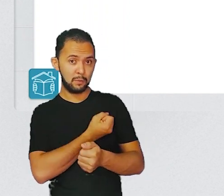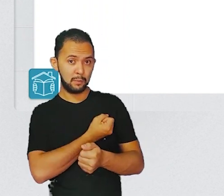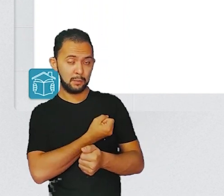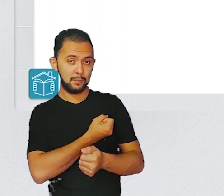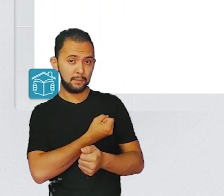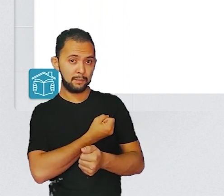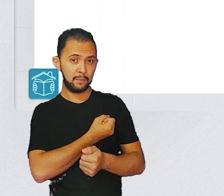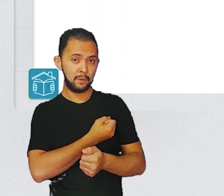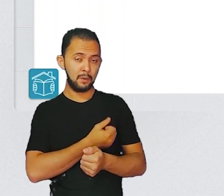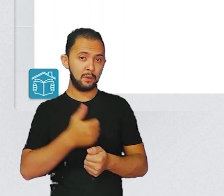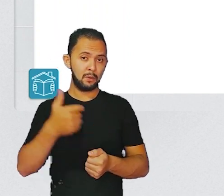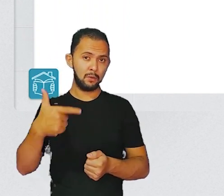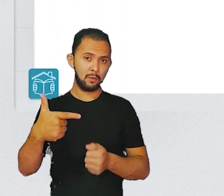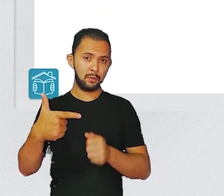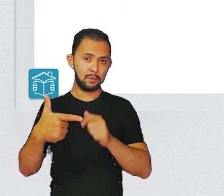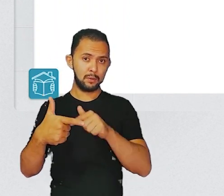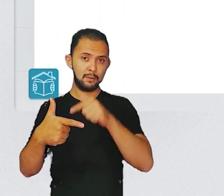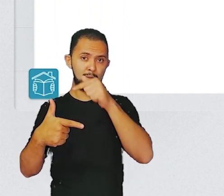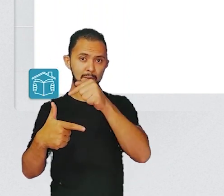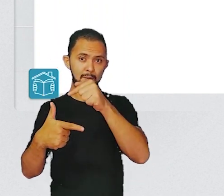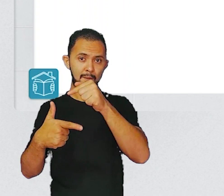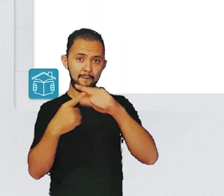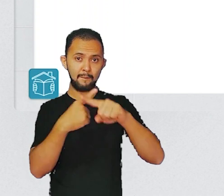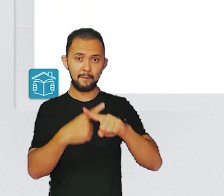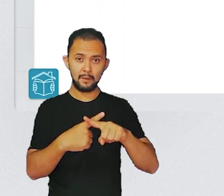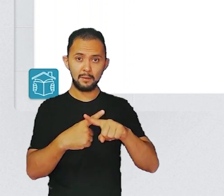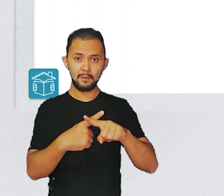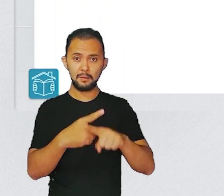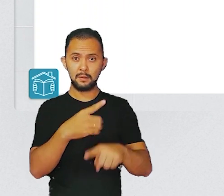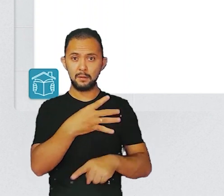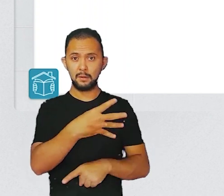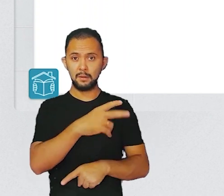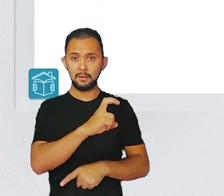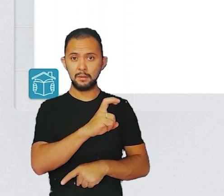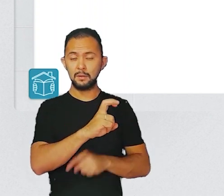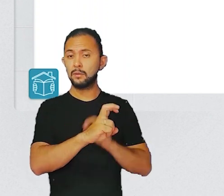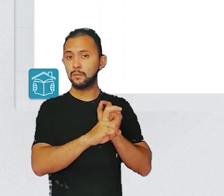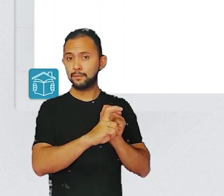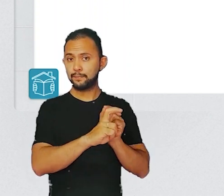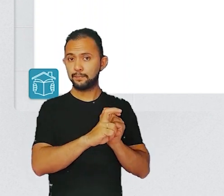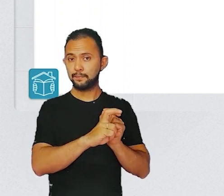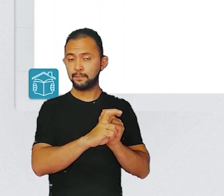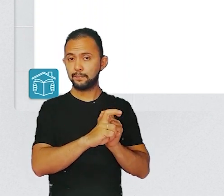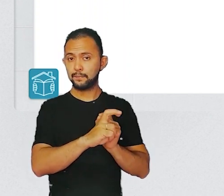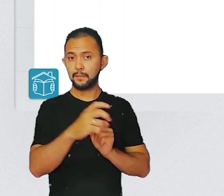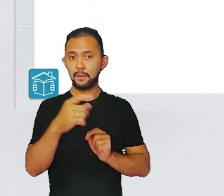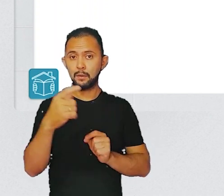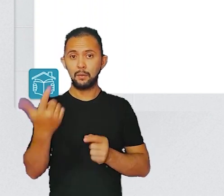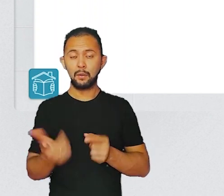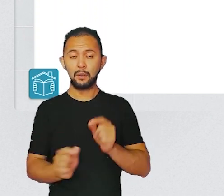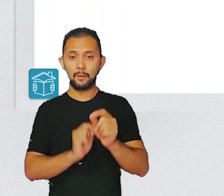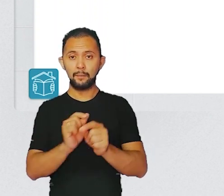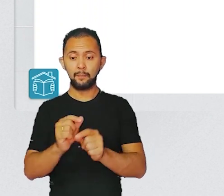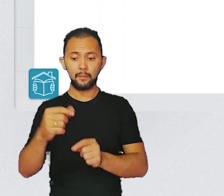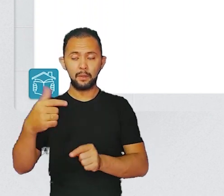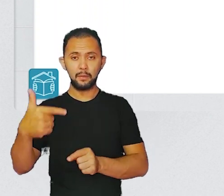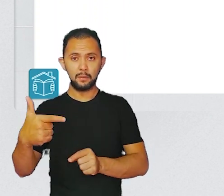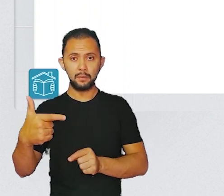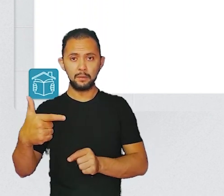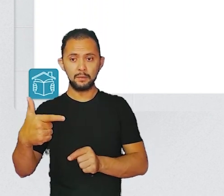cima, ali, que era 2 elevado a q vezes 45, na verdade, ele é igual a 2 elevado a